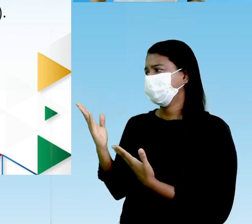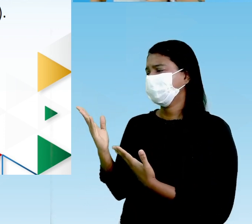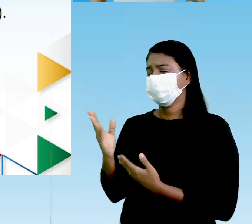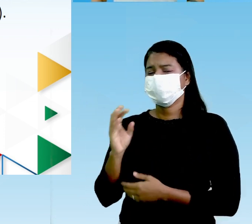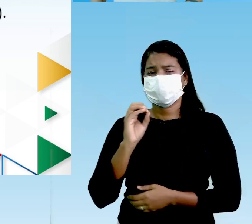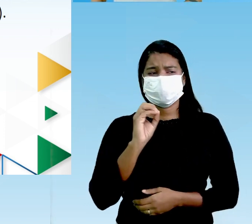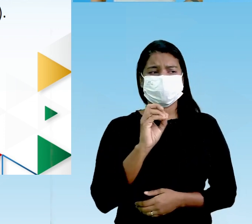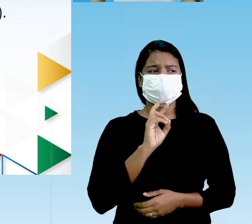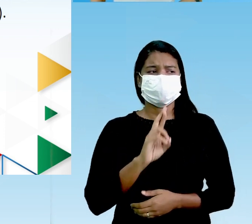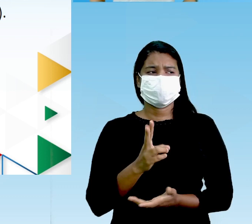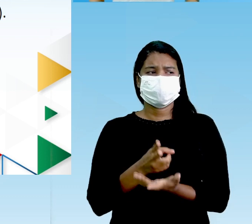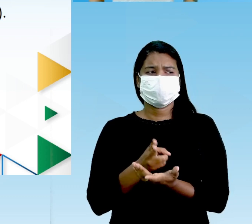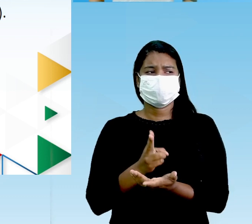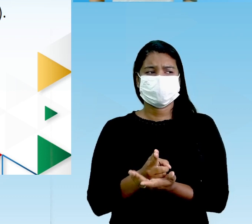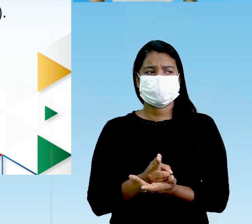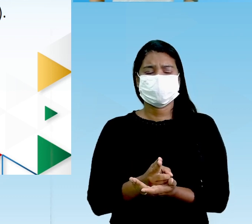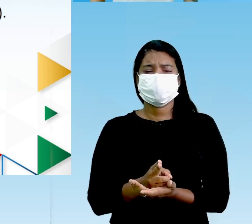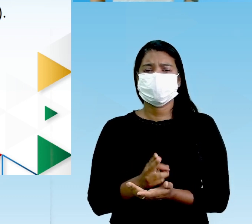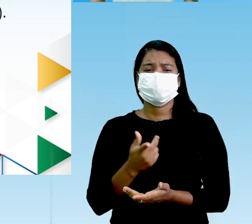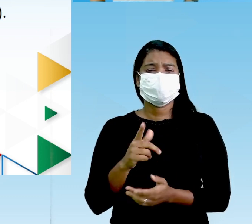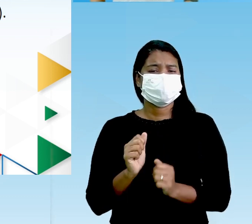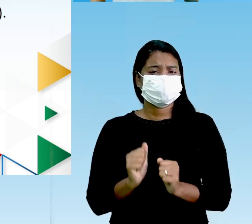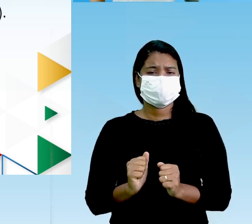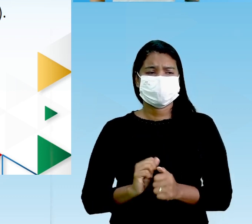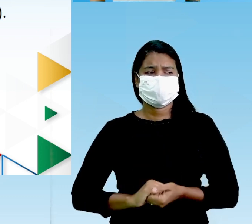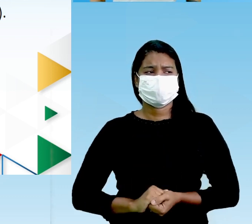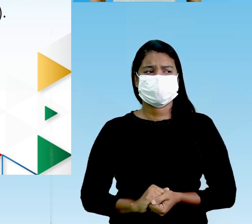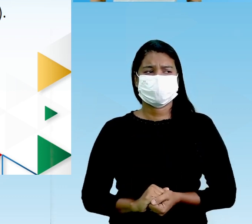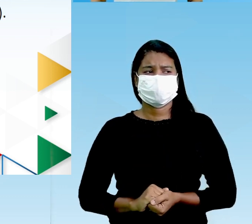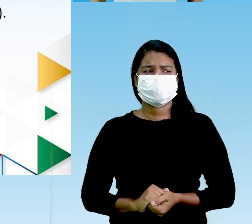0. Esse contrário não existe, não pode, tá?